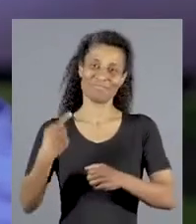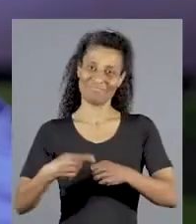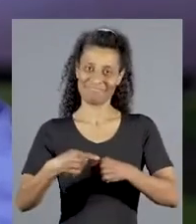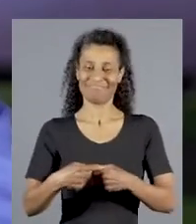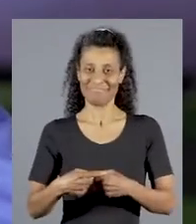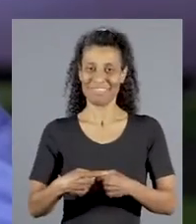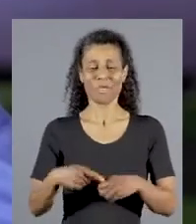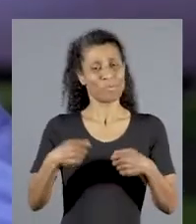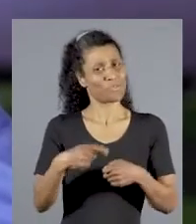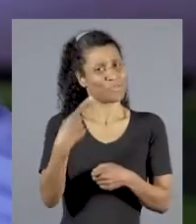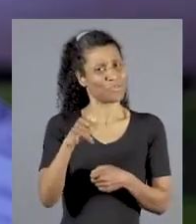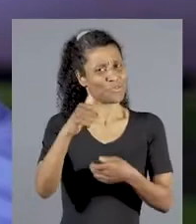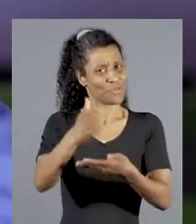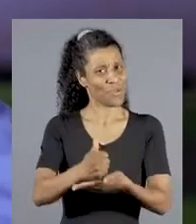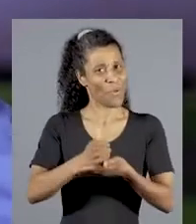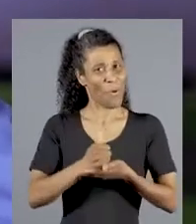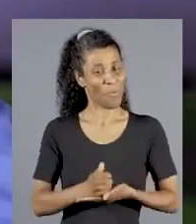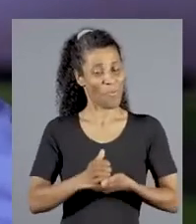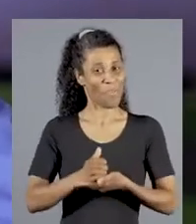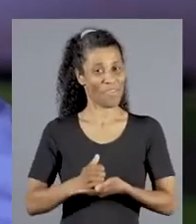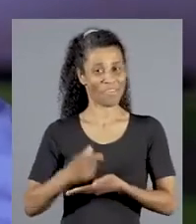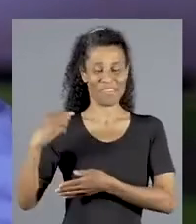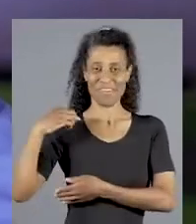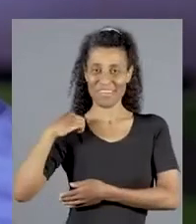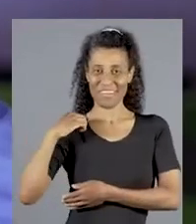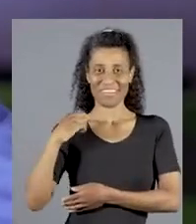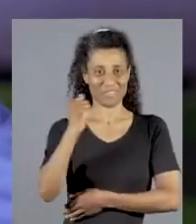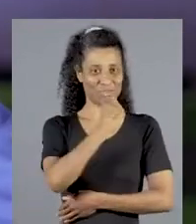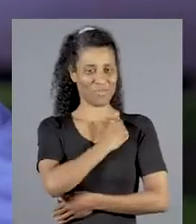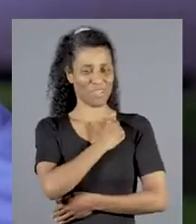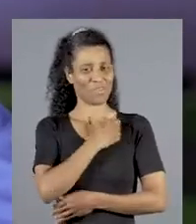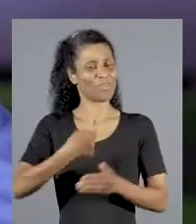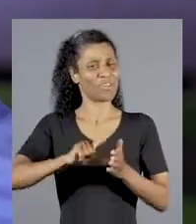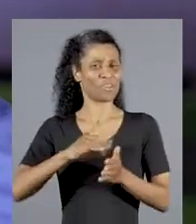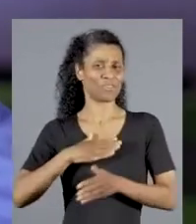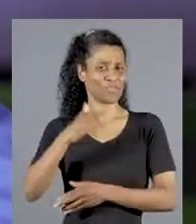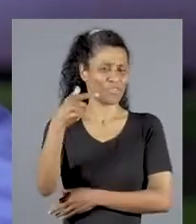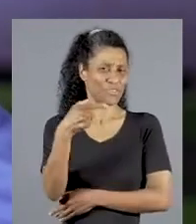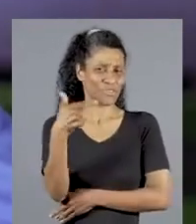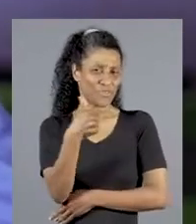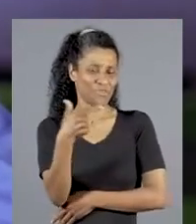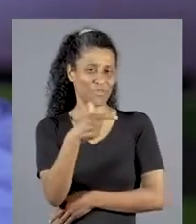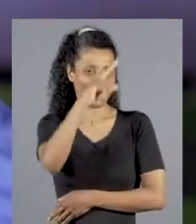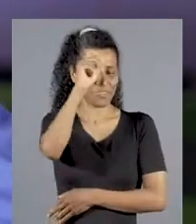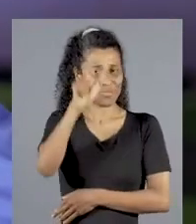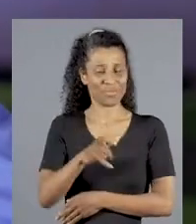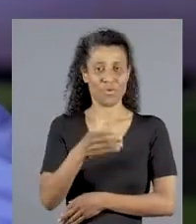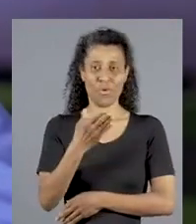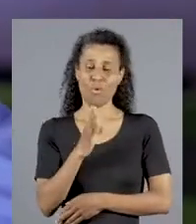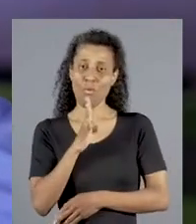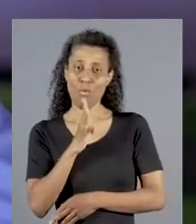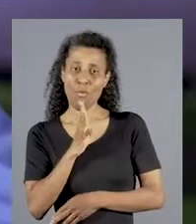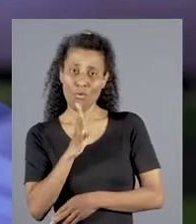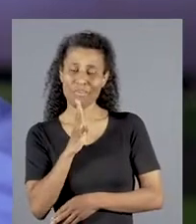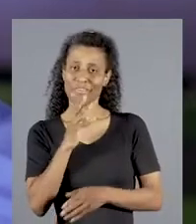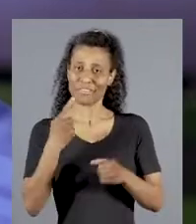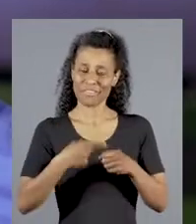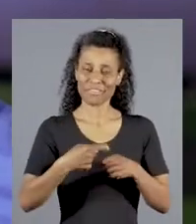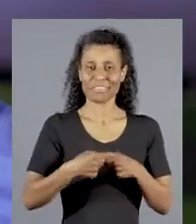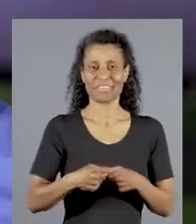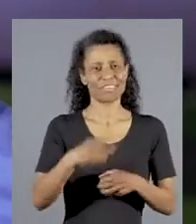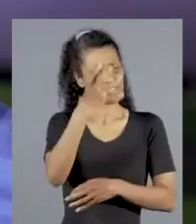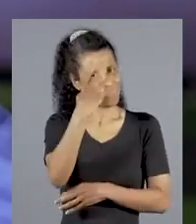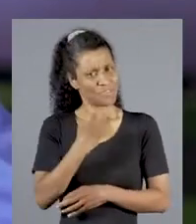da cidade. Quero pedir o teu apoio para a candidatura do Melo, que foi meu vice-prefeito, um homem que conhece a cidade, um homem sério, um homem